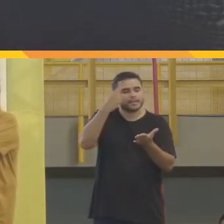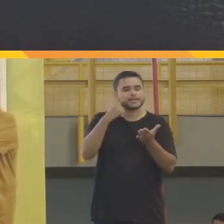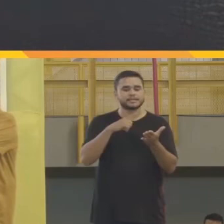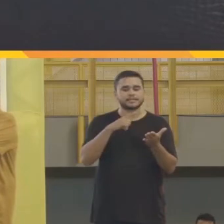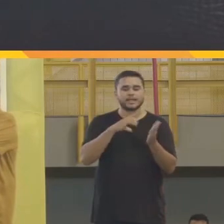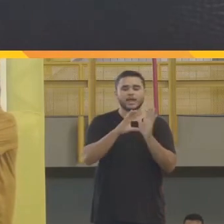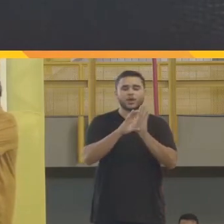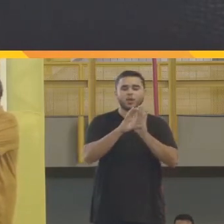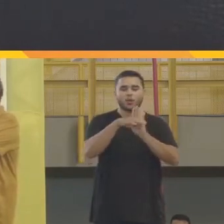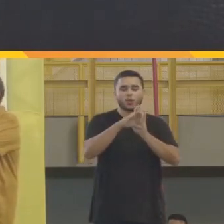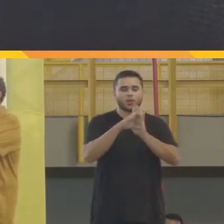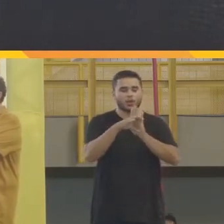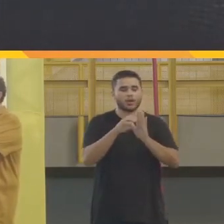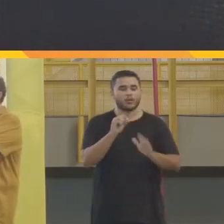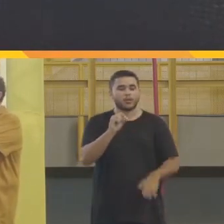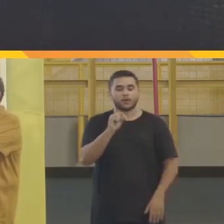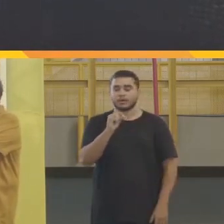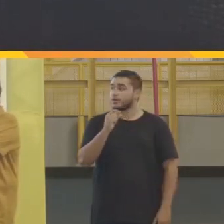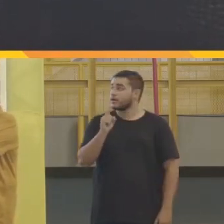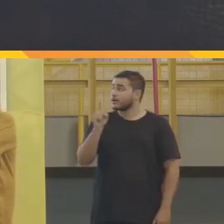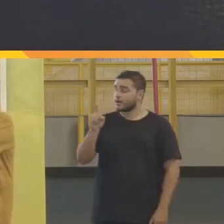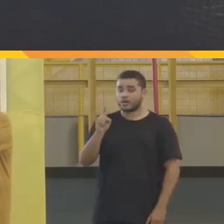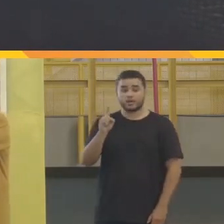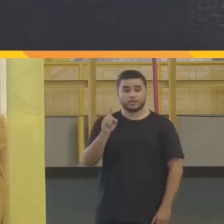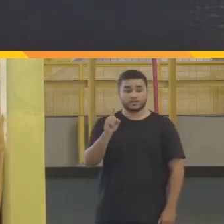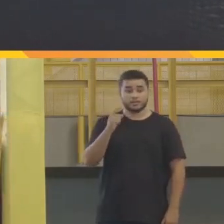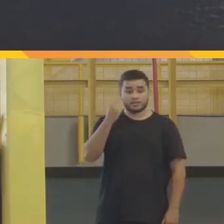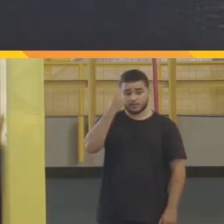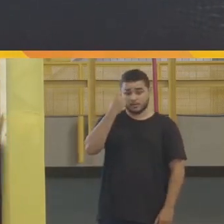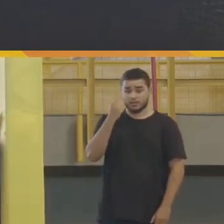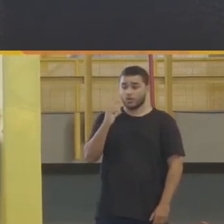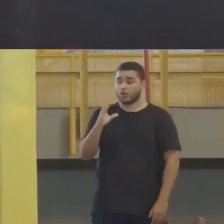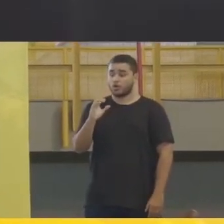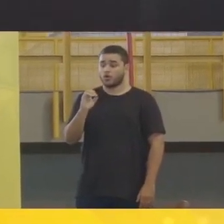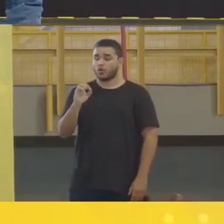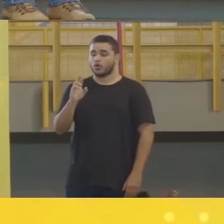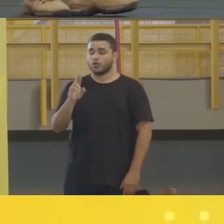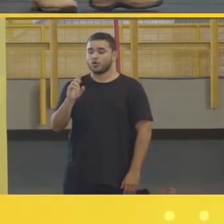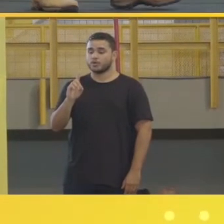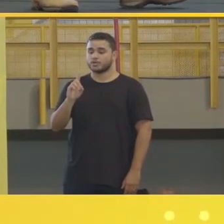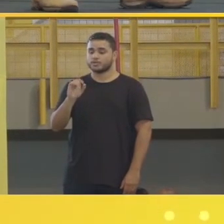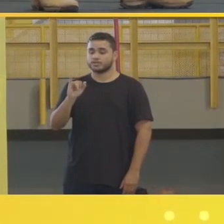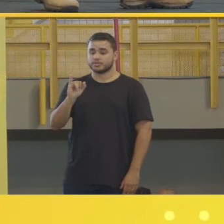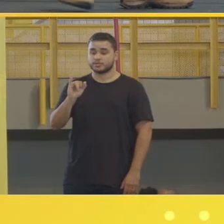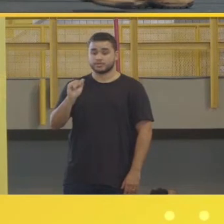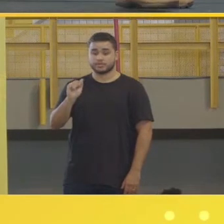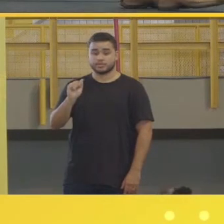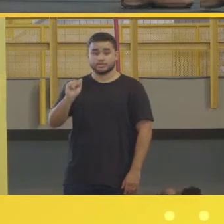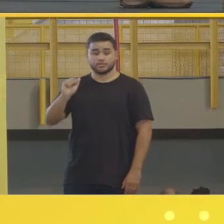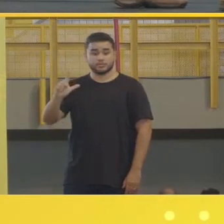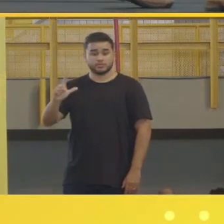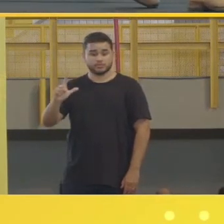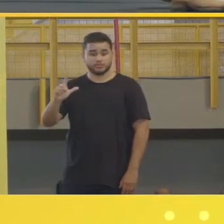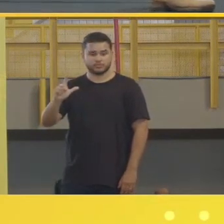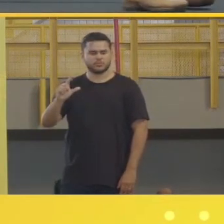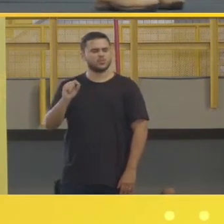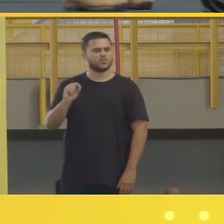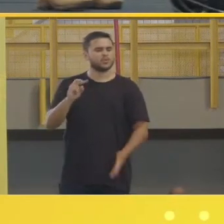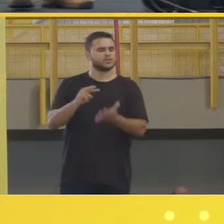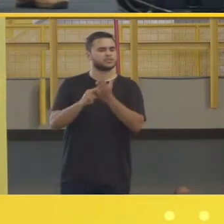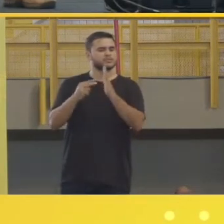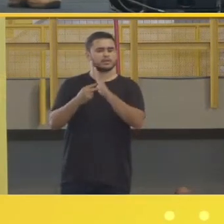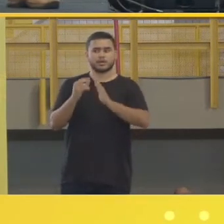conceitos, chamado homem cordial. Homem cordial. E aí,